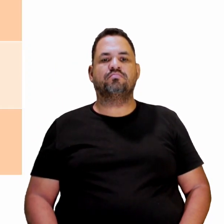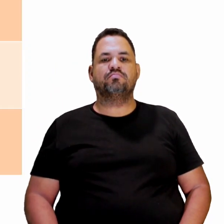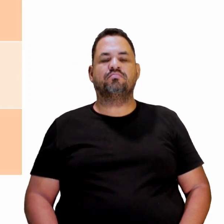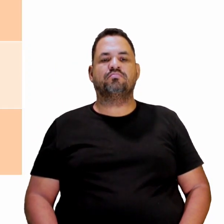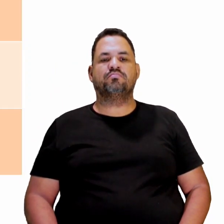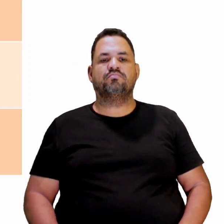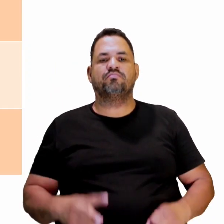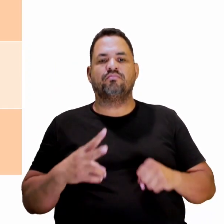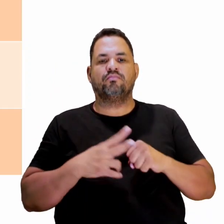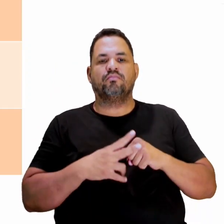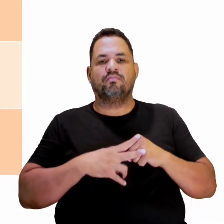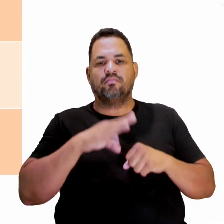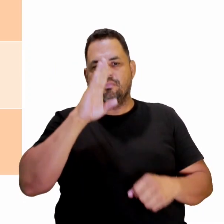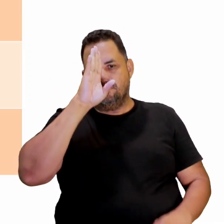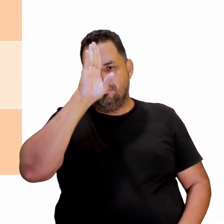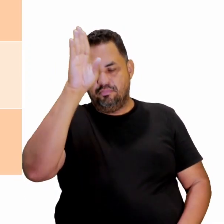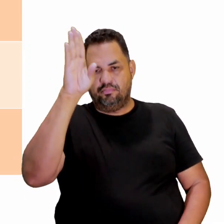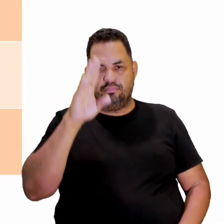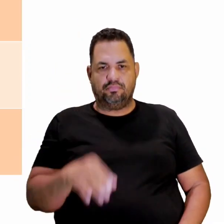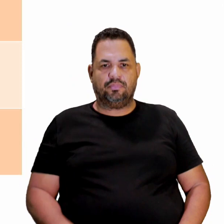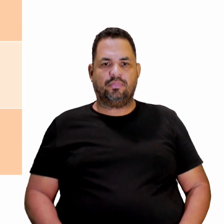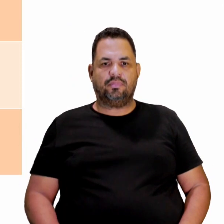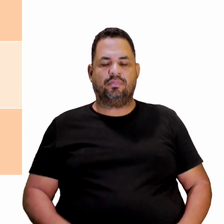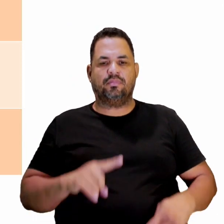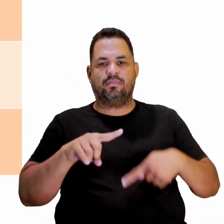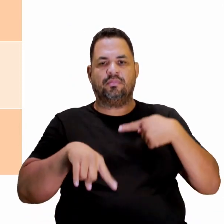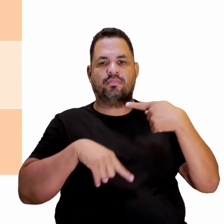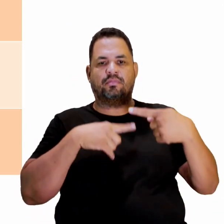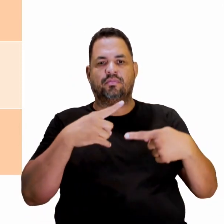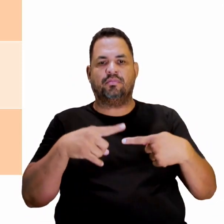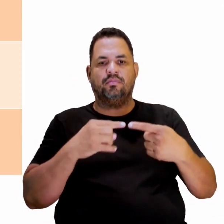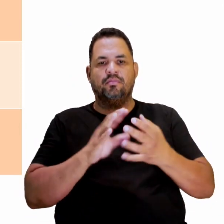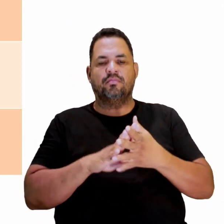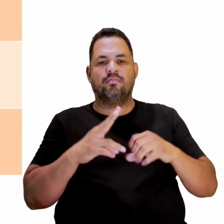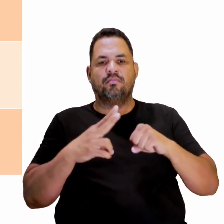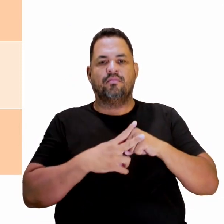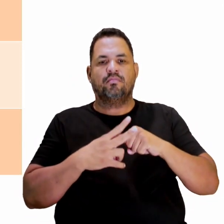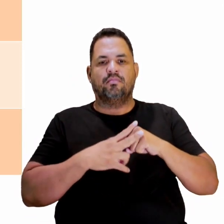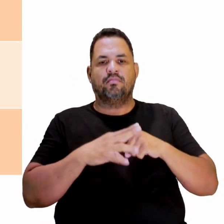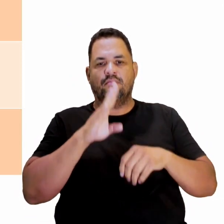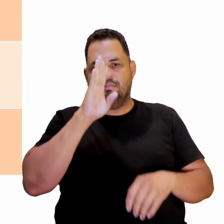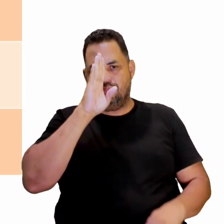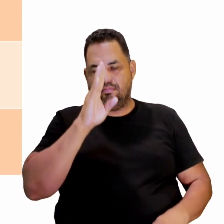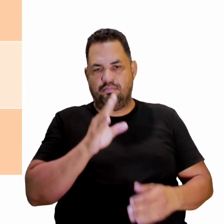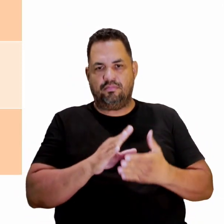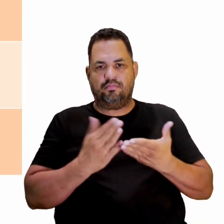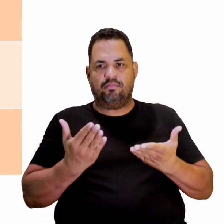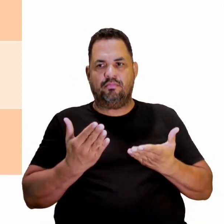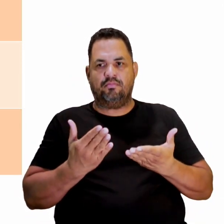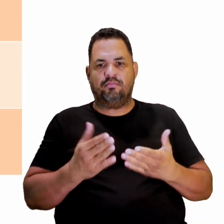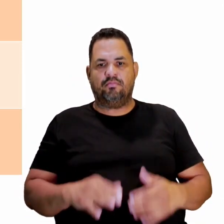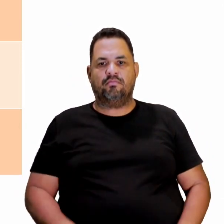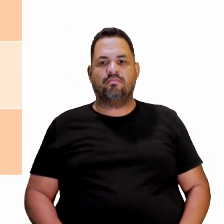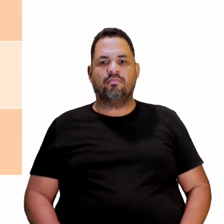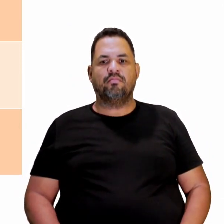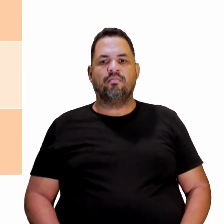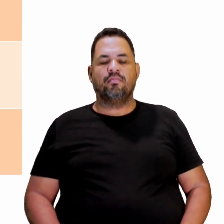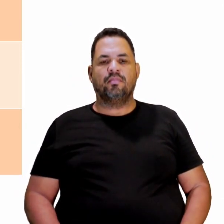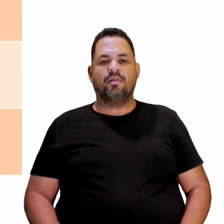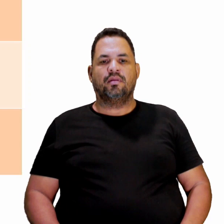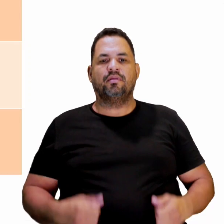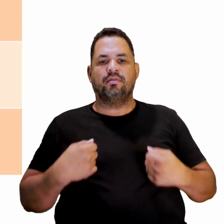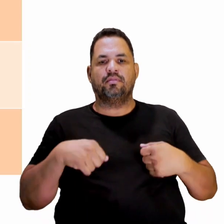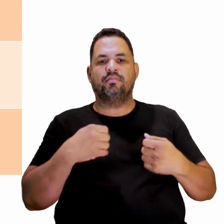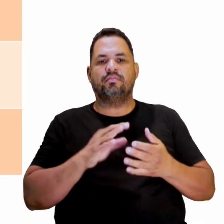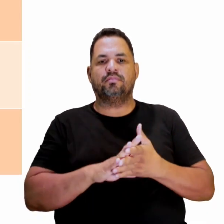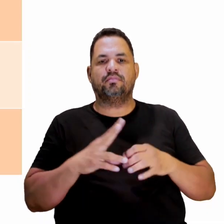seu verbo principal. Então aqui é o verbo principal, logo depois do seu verbo no futuro, que é o verbo com will, esse verbo modal, você precisa